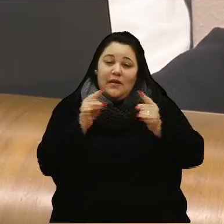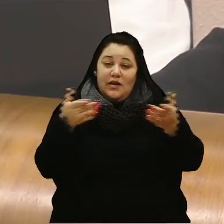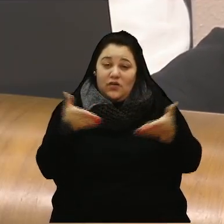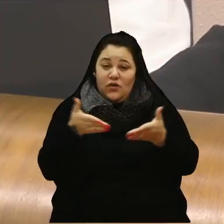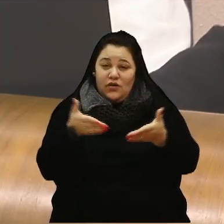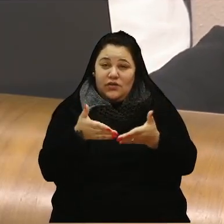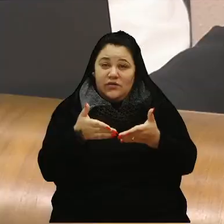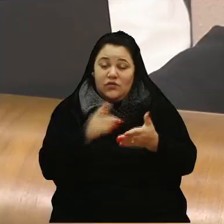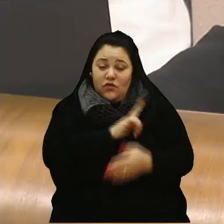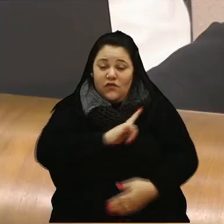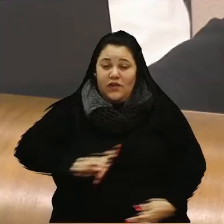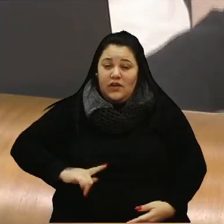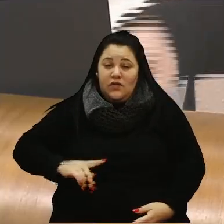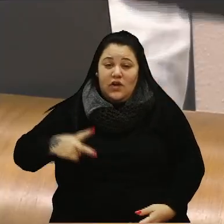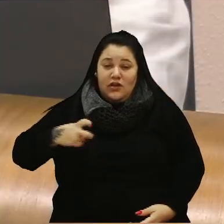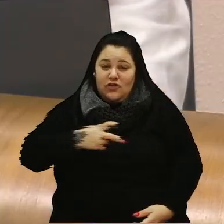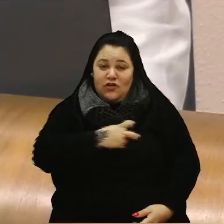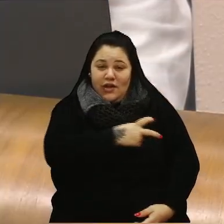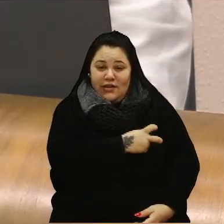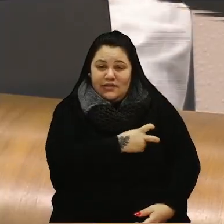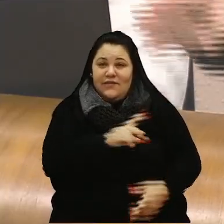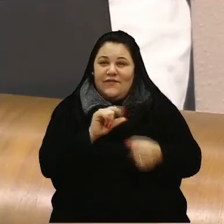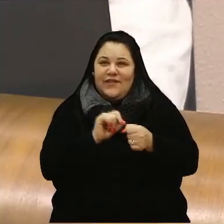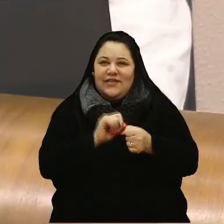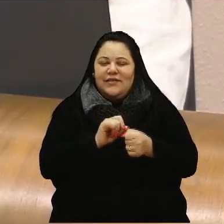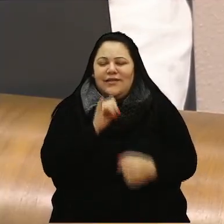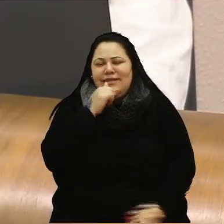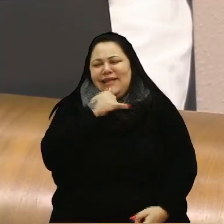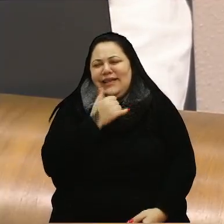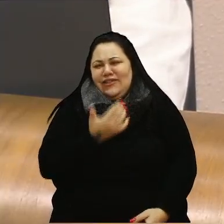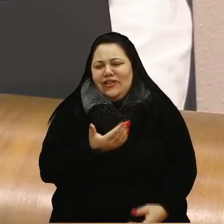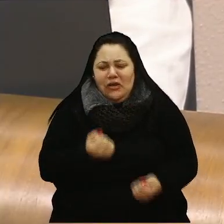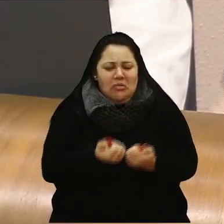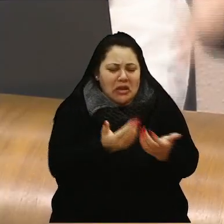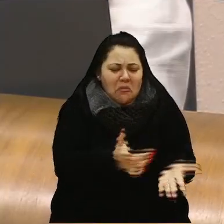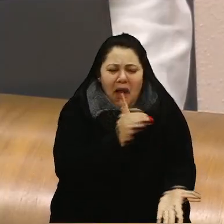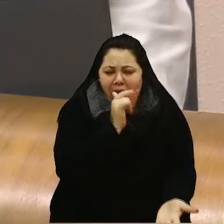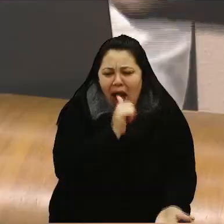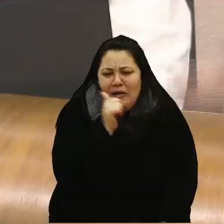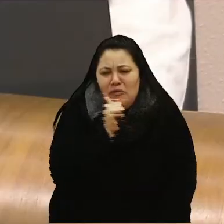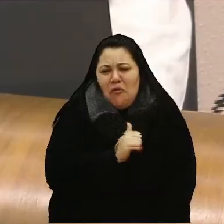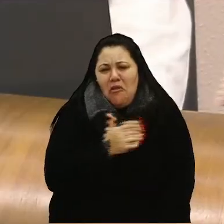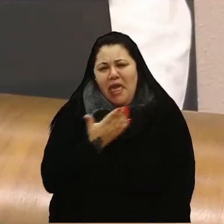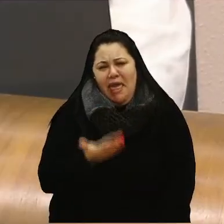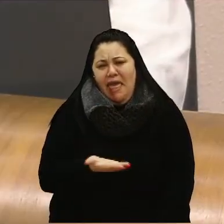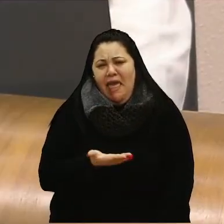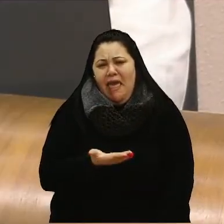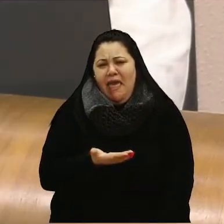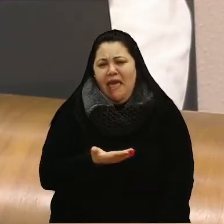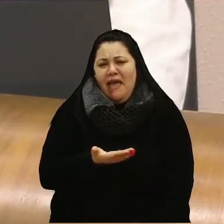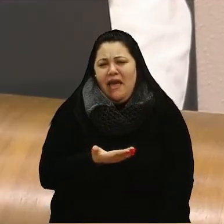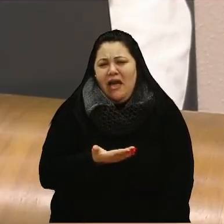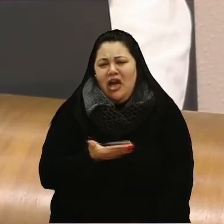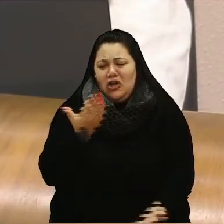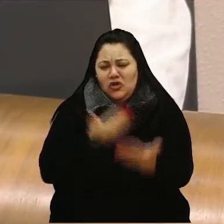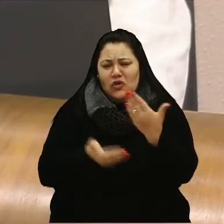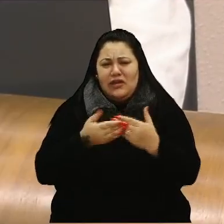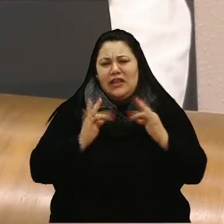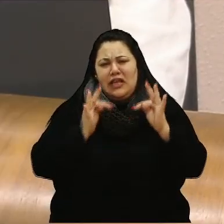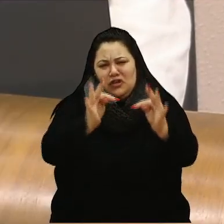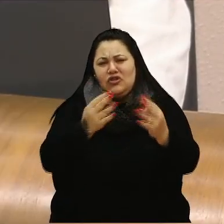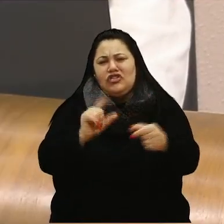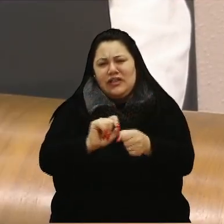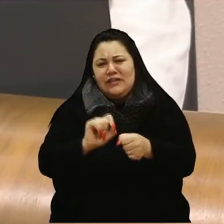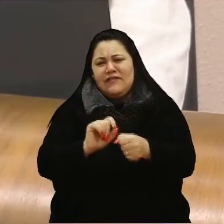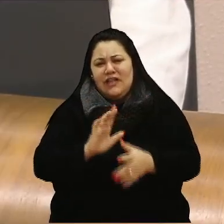Indonésia fez foi lamentável. Como é que drones não chegaram até para dar uma água para a menina? Como é que para dar uma... Hoje, toda a tecnologia que tem...